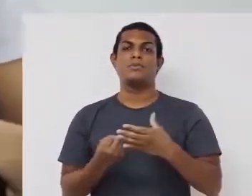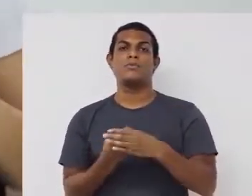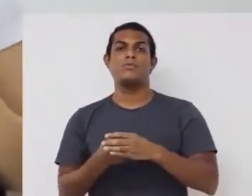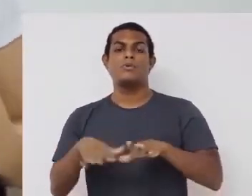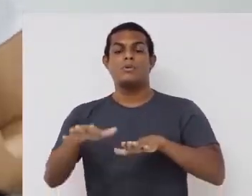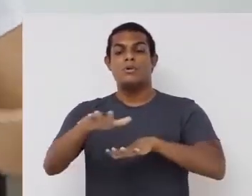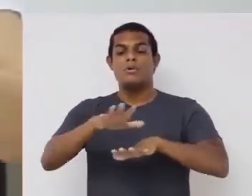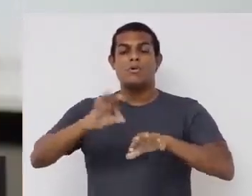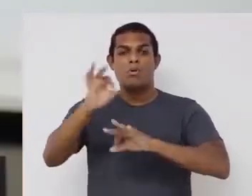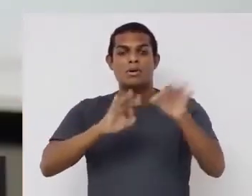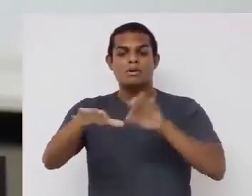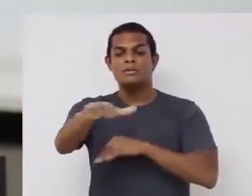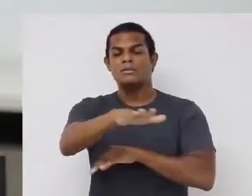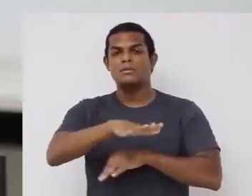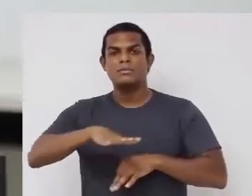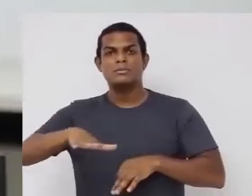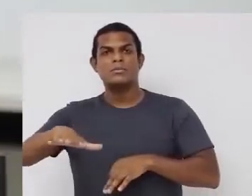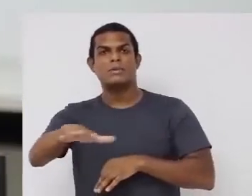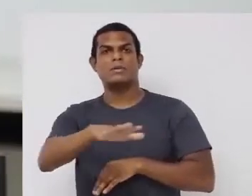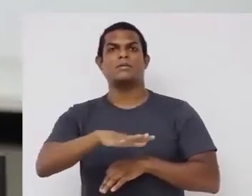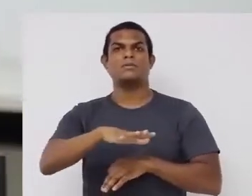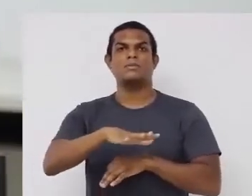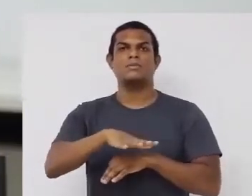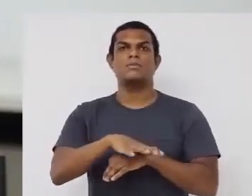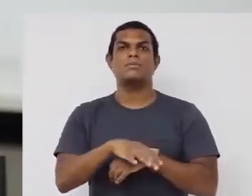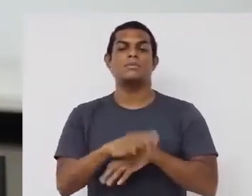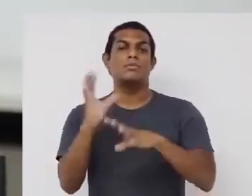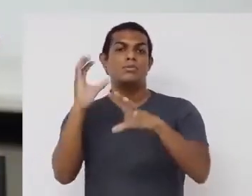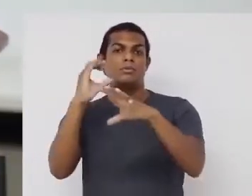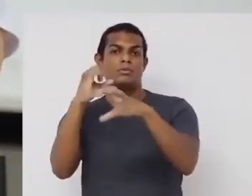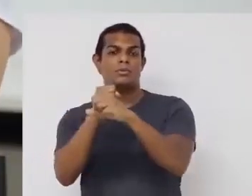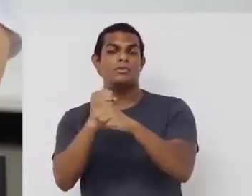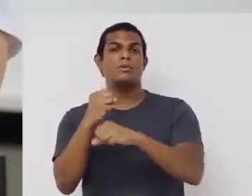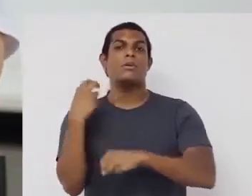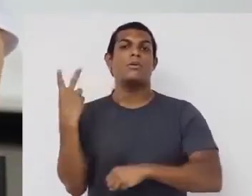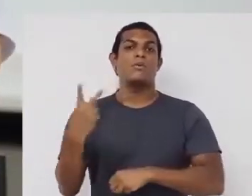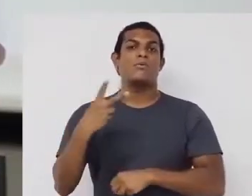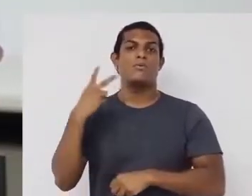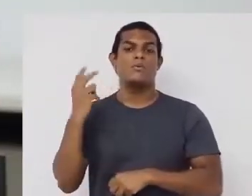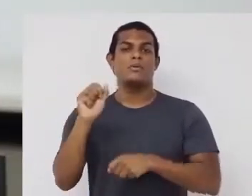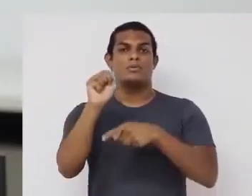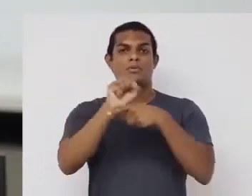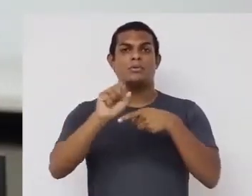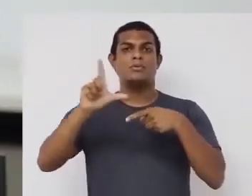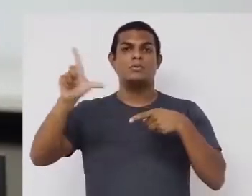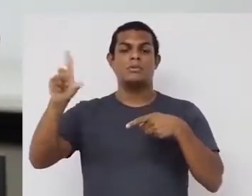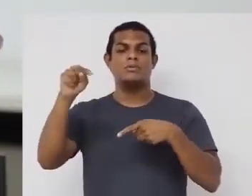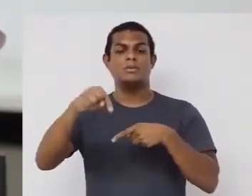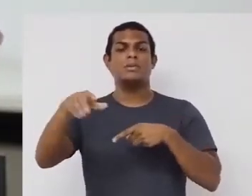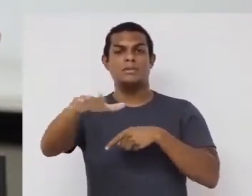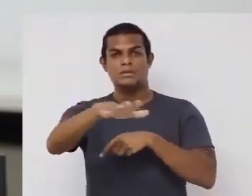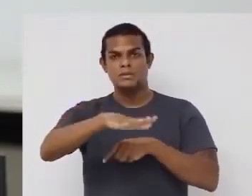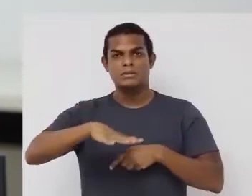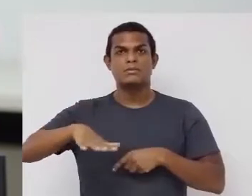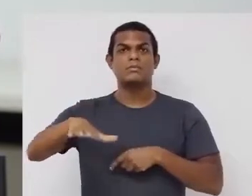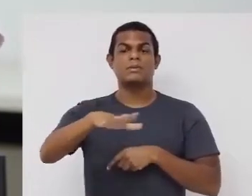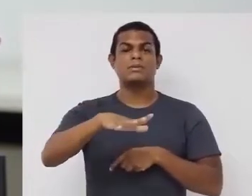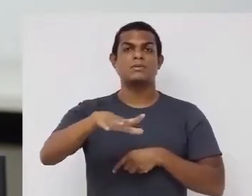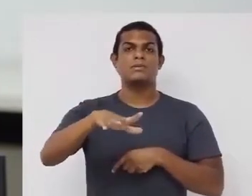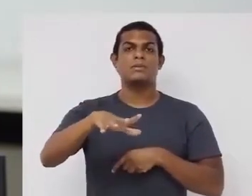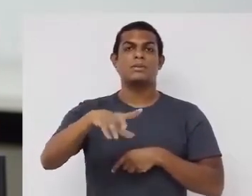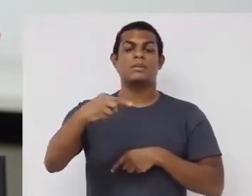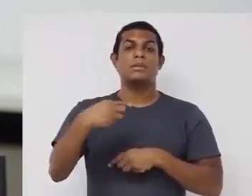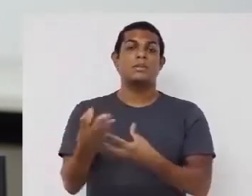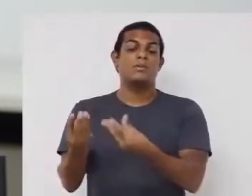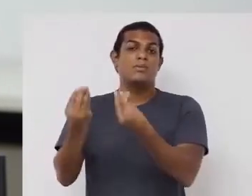quando eu contabilizo o valor daquele espaço, o valor do aluguel daquele espaço que eu ganharia se